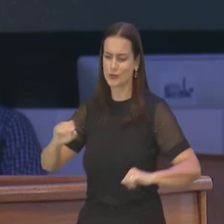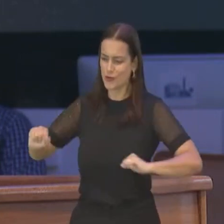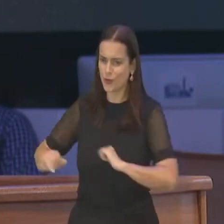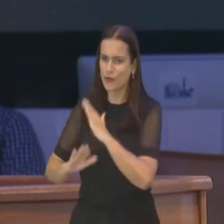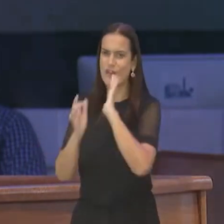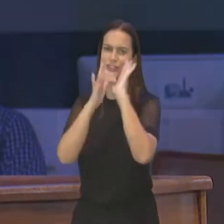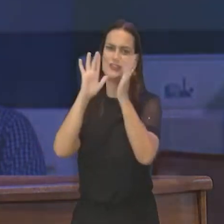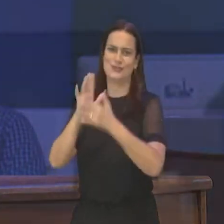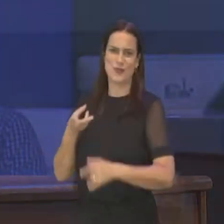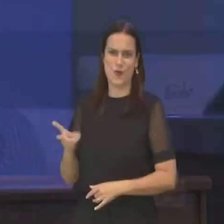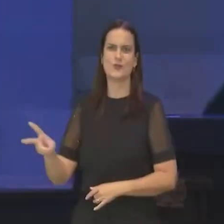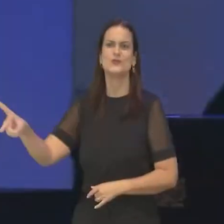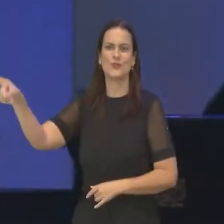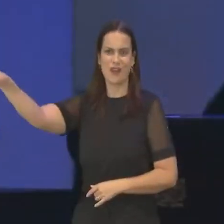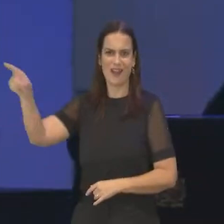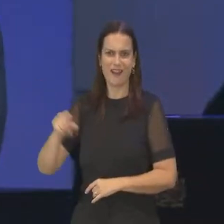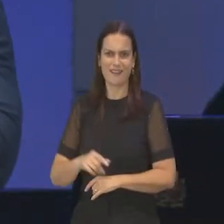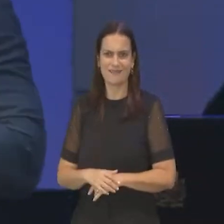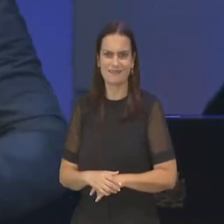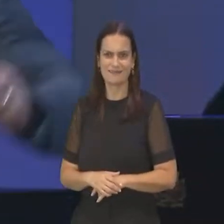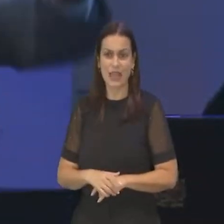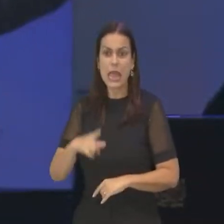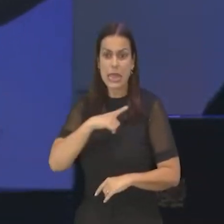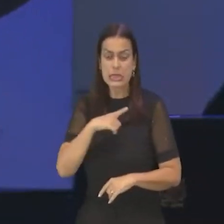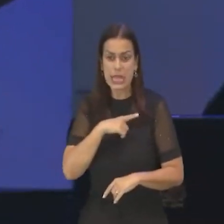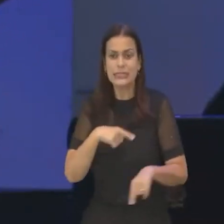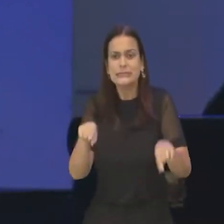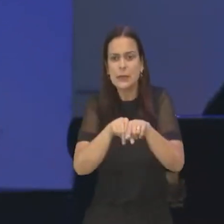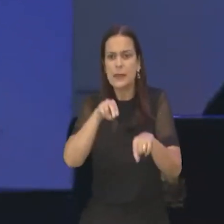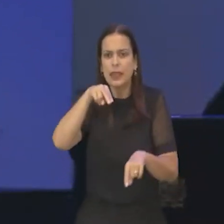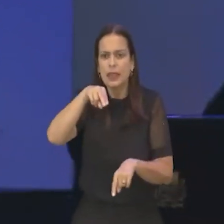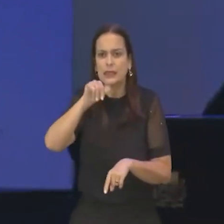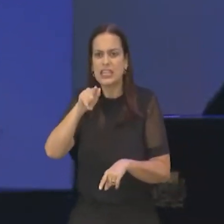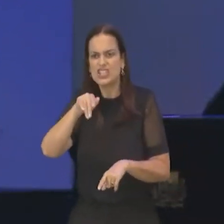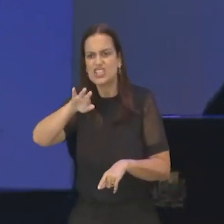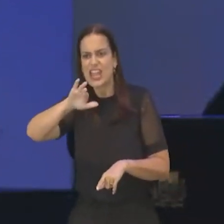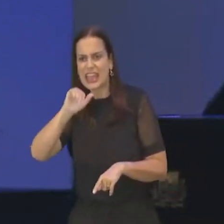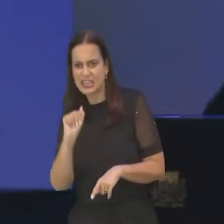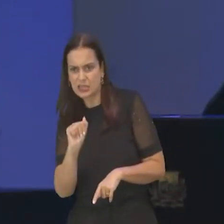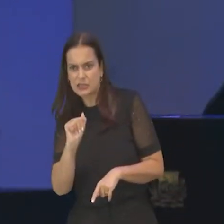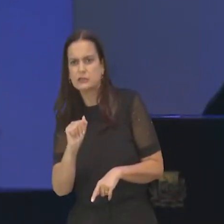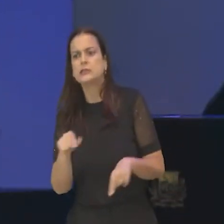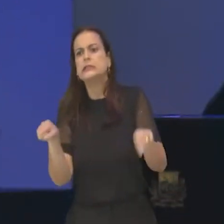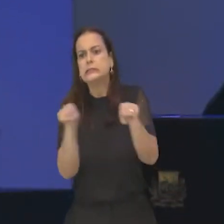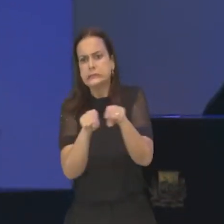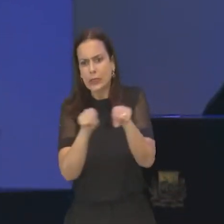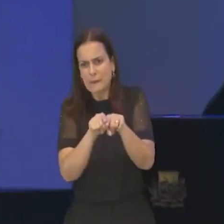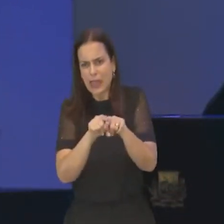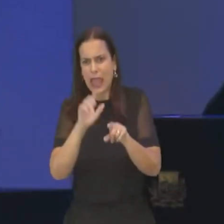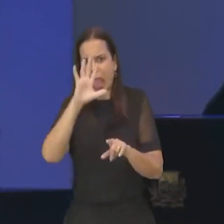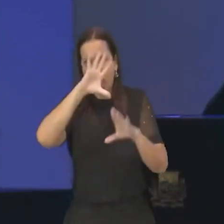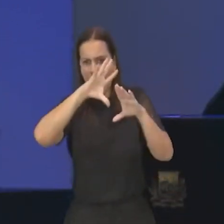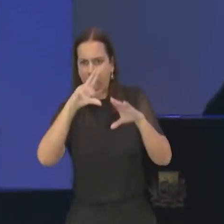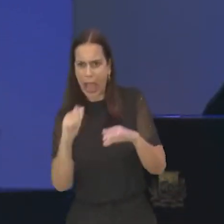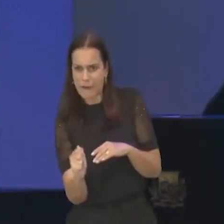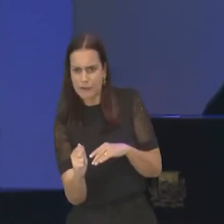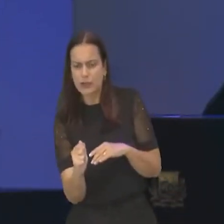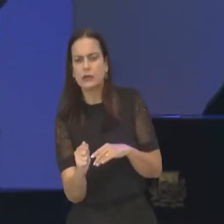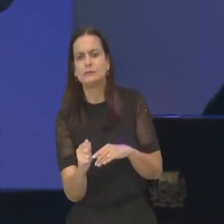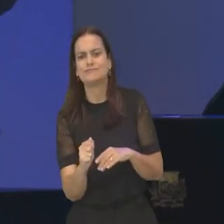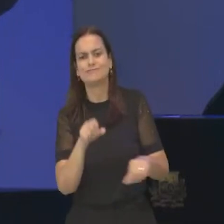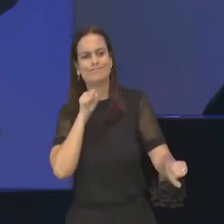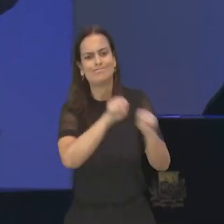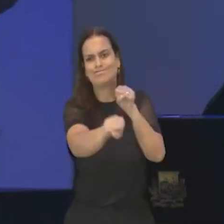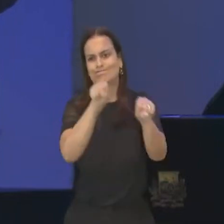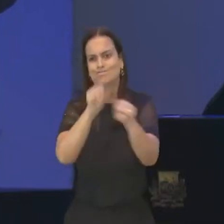de Jesus. Há irmãos na Nigéria que essa semana foram perseguidos, ameaçados,